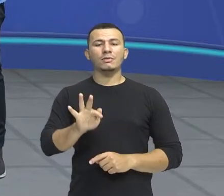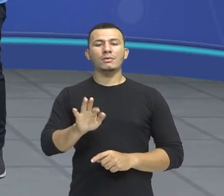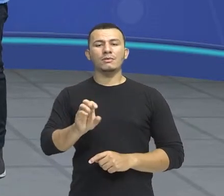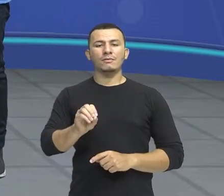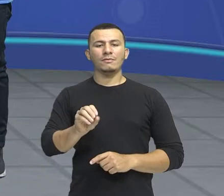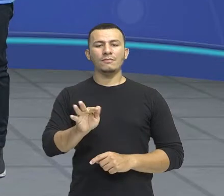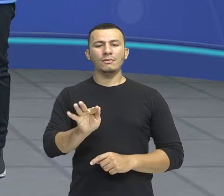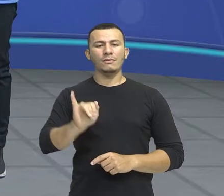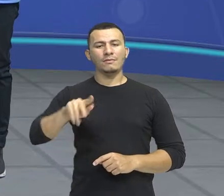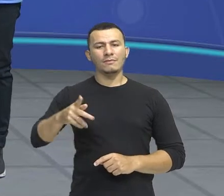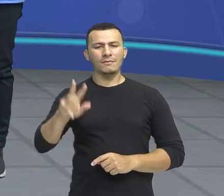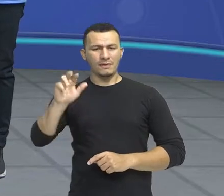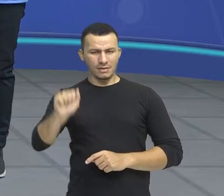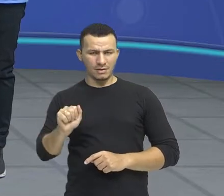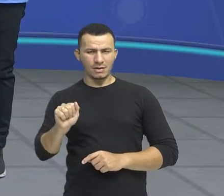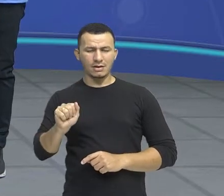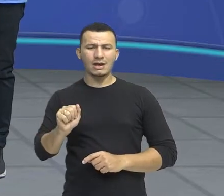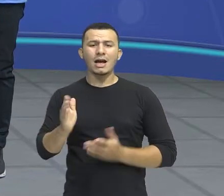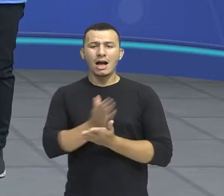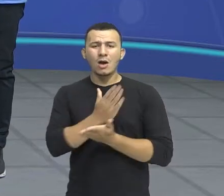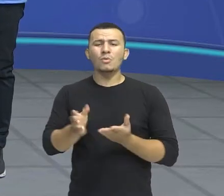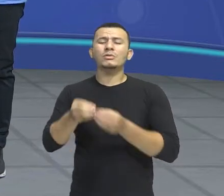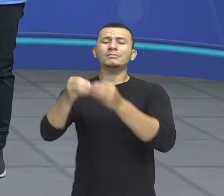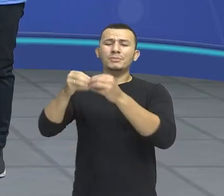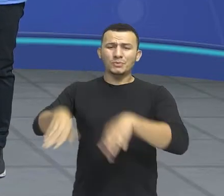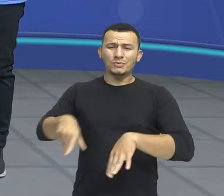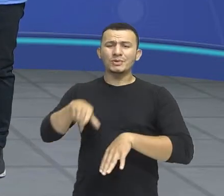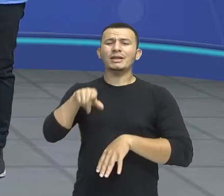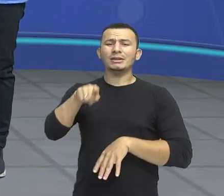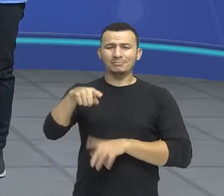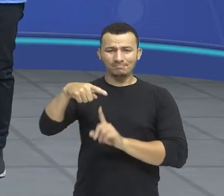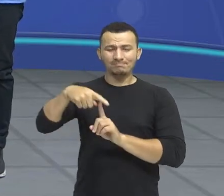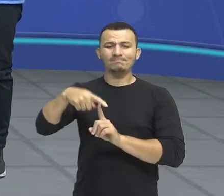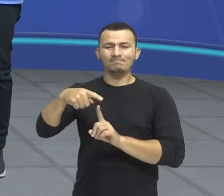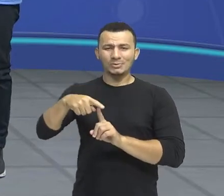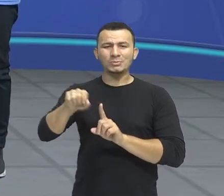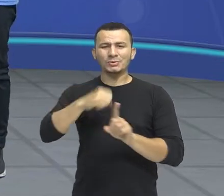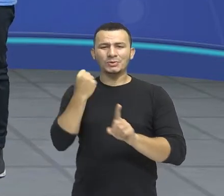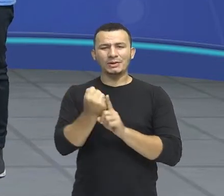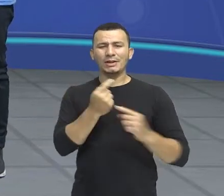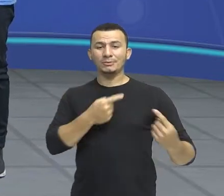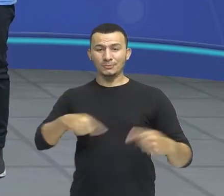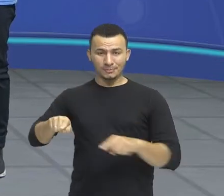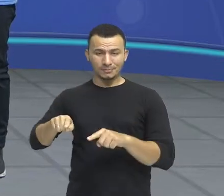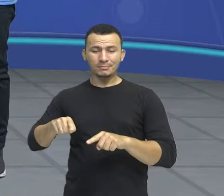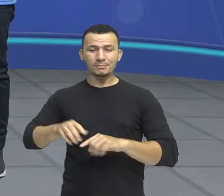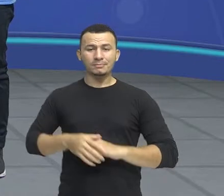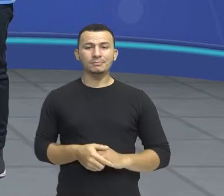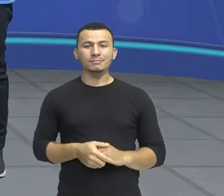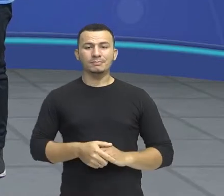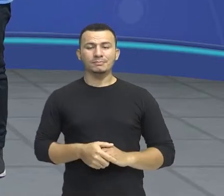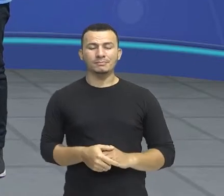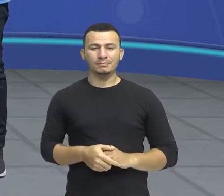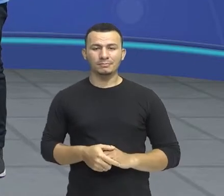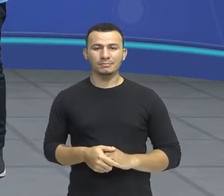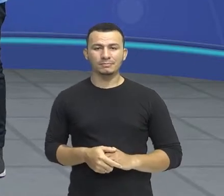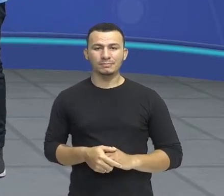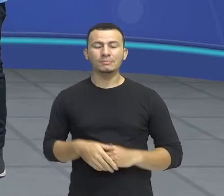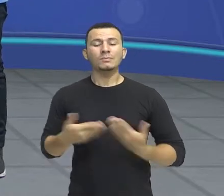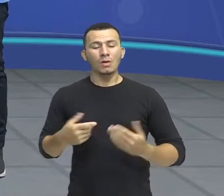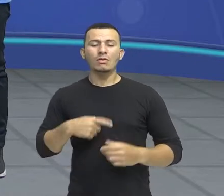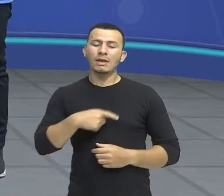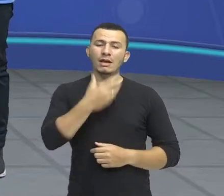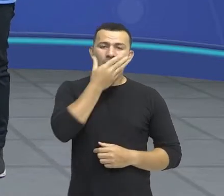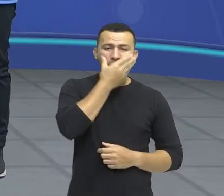sendo mais prejudicado nessa questão aí dos estereótipos que a sociedade coloca, né? Então, tanto os